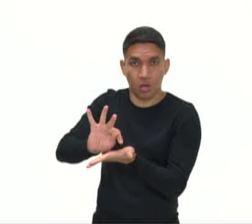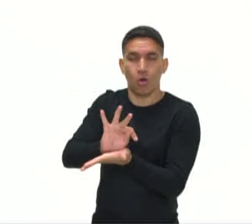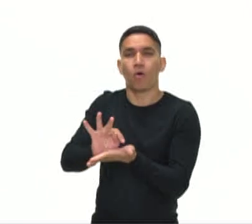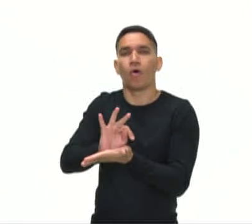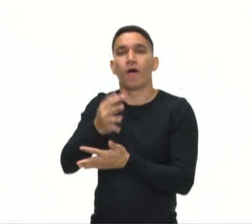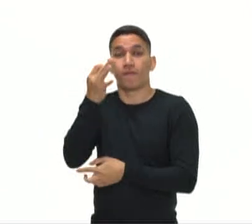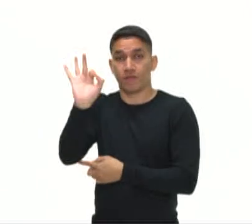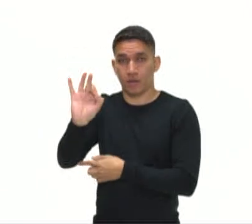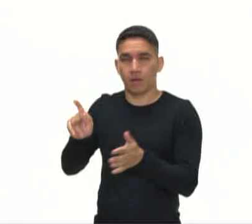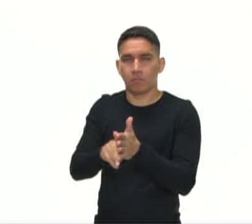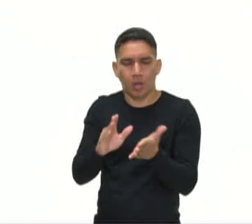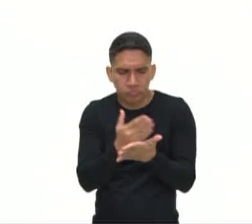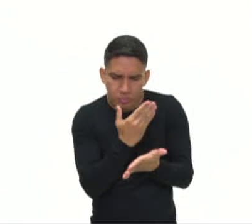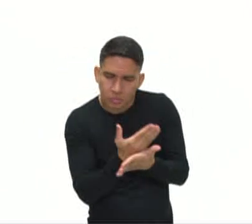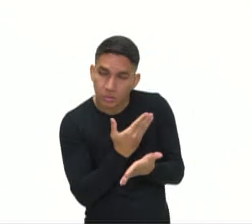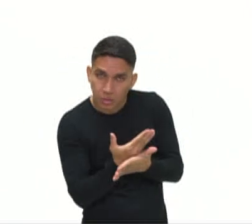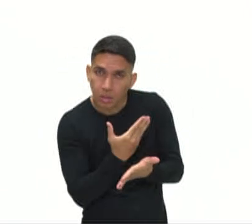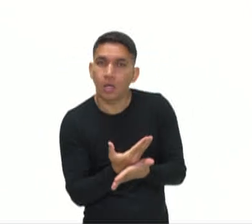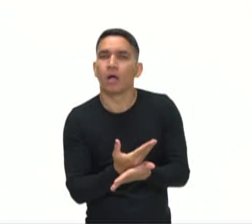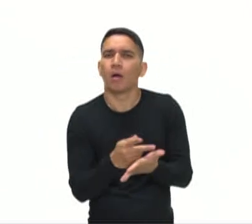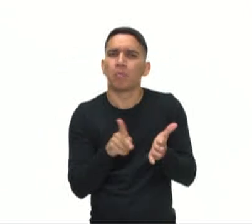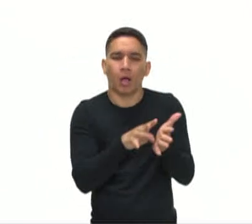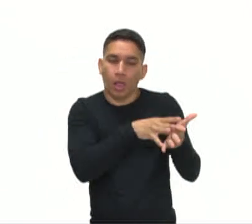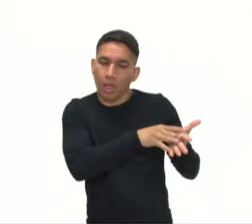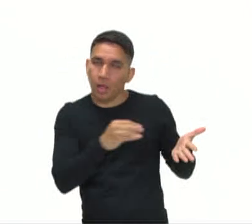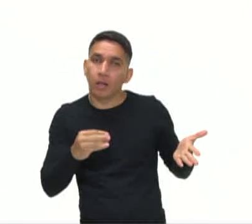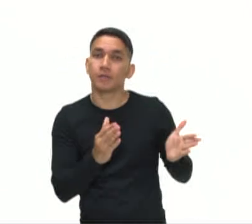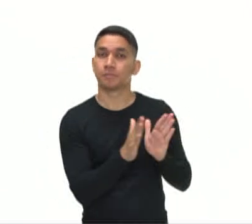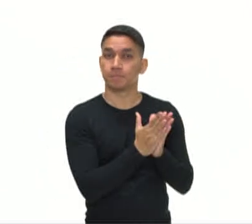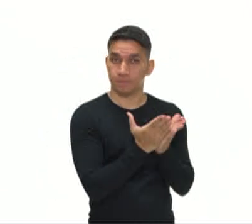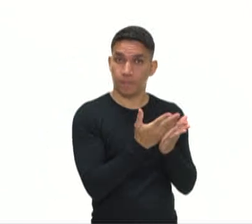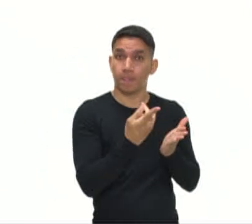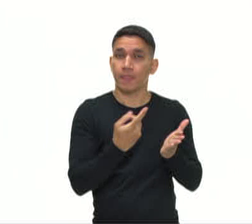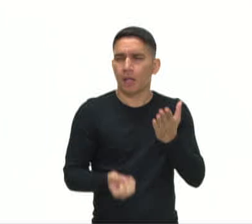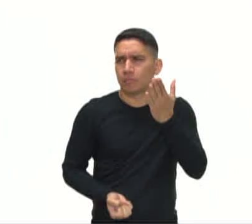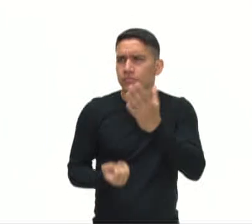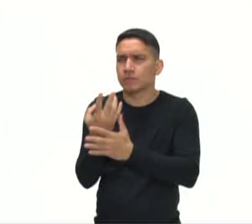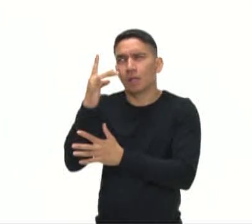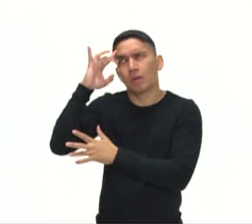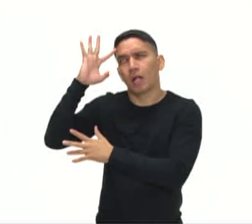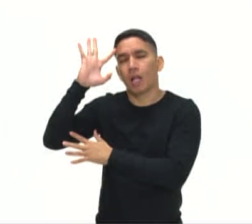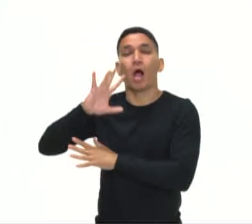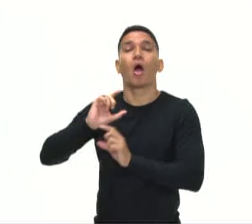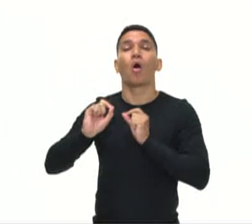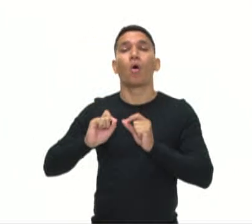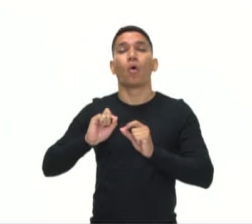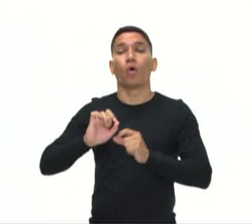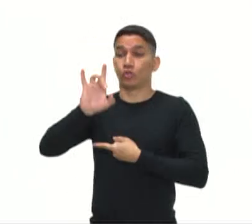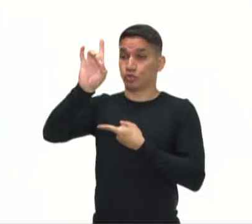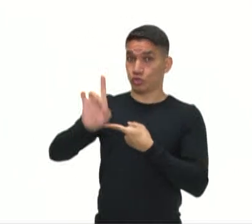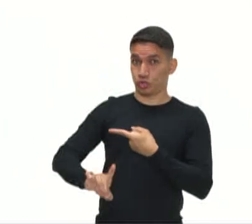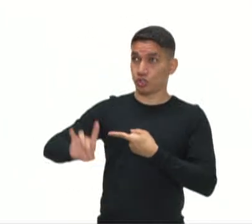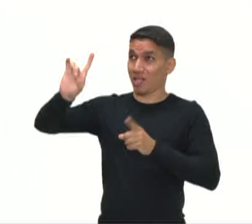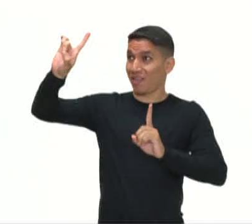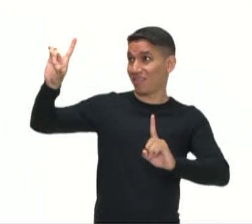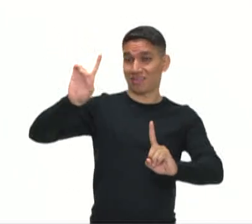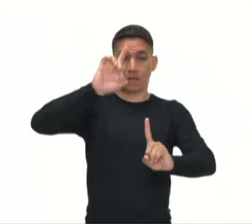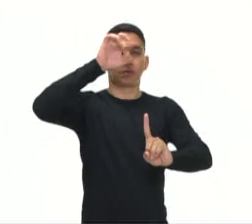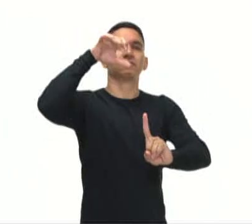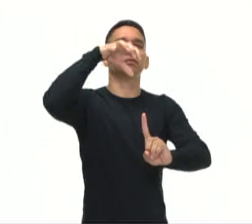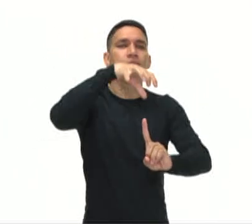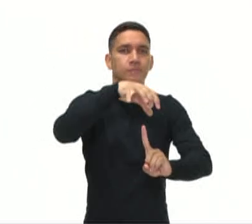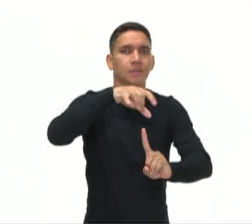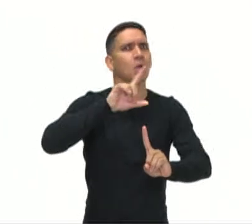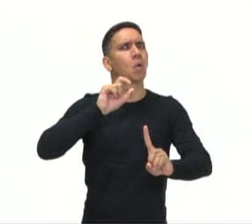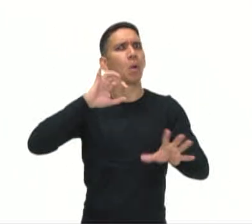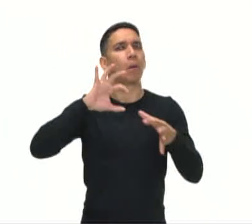da Sagrada Escritura, ele desenvolveu a doutrina do direito divino dos reis, sobre o qual o